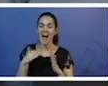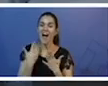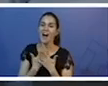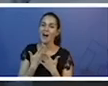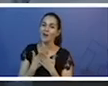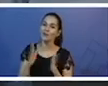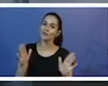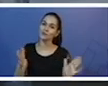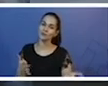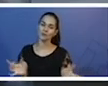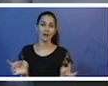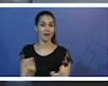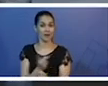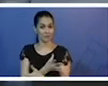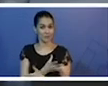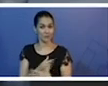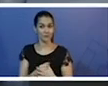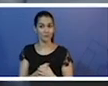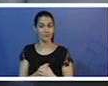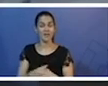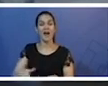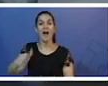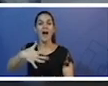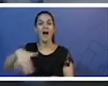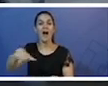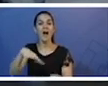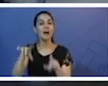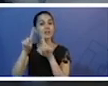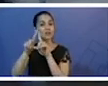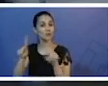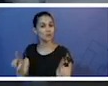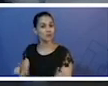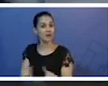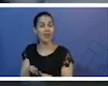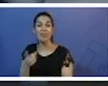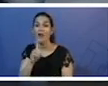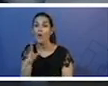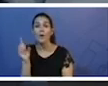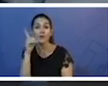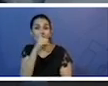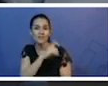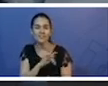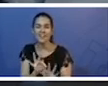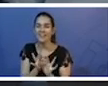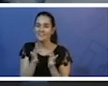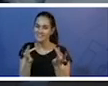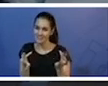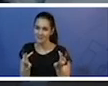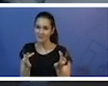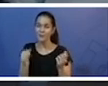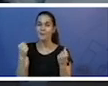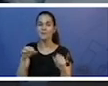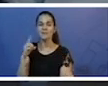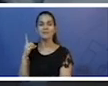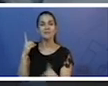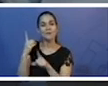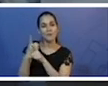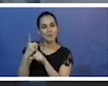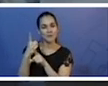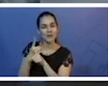hoje. A área do triângulo não é difícil, é simples. Só você achar qual que é a